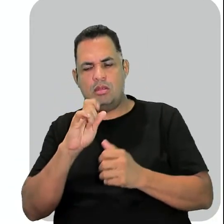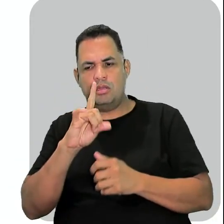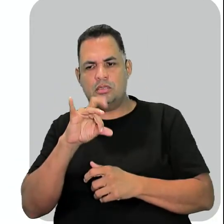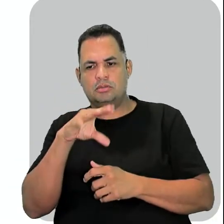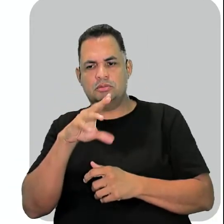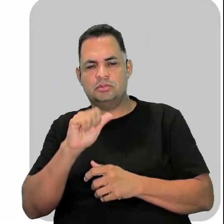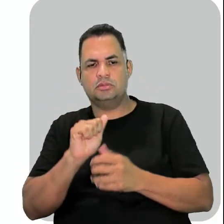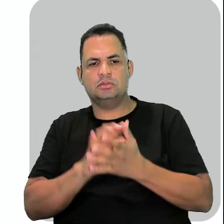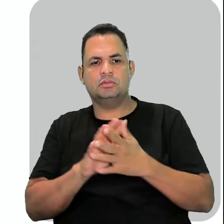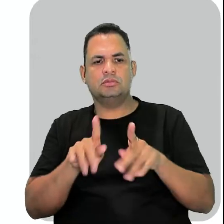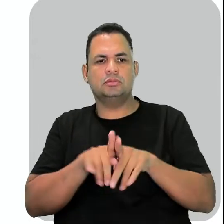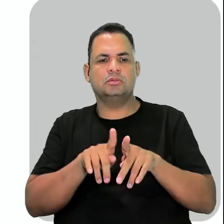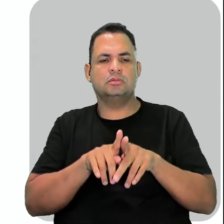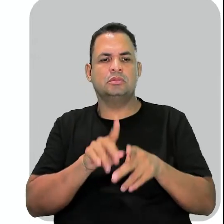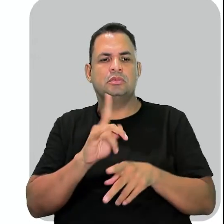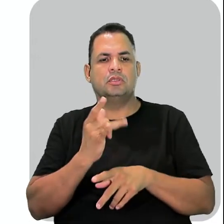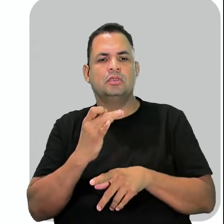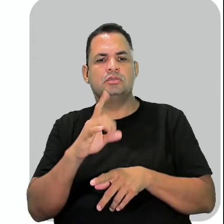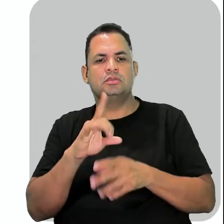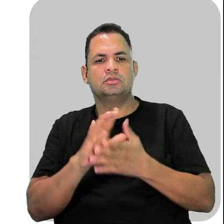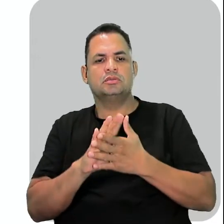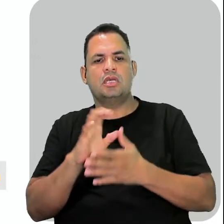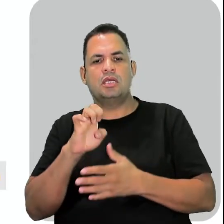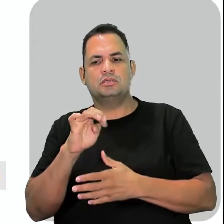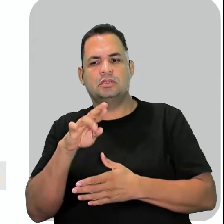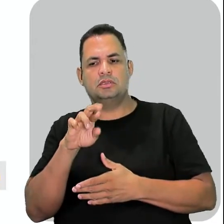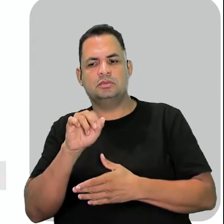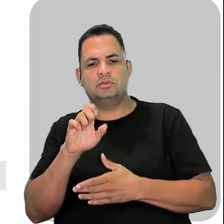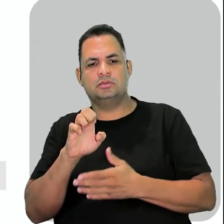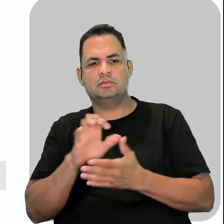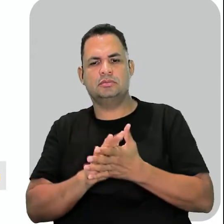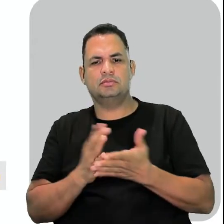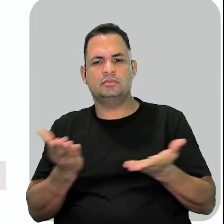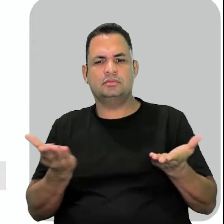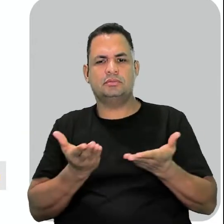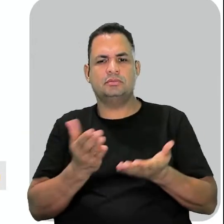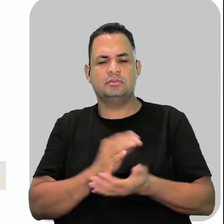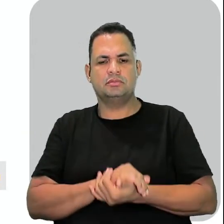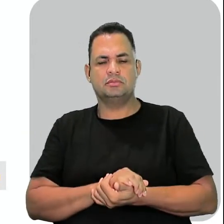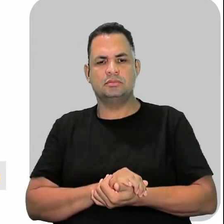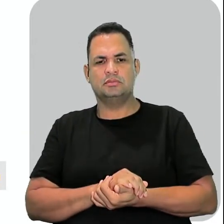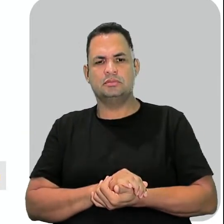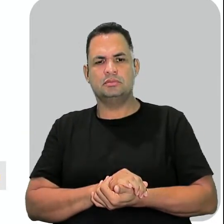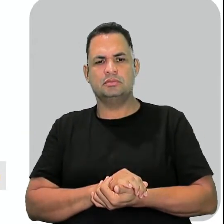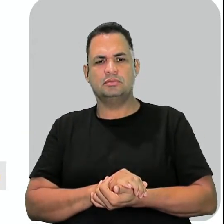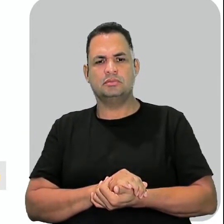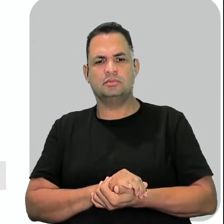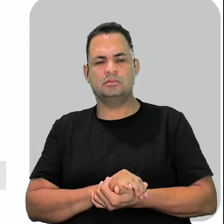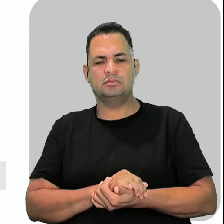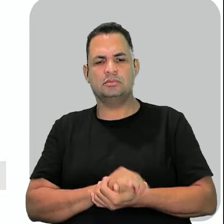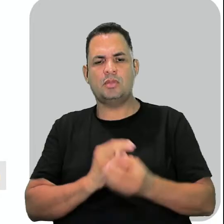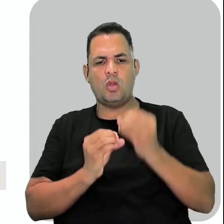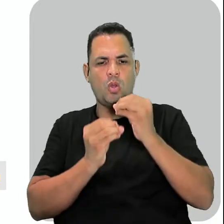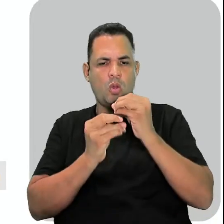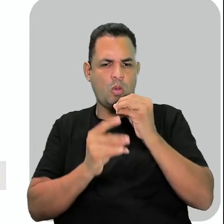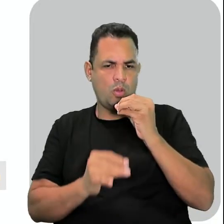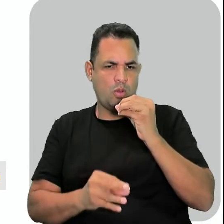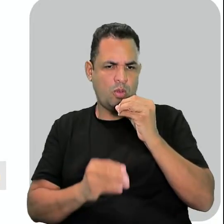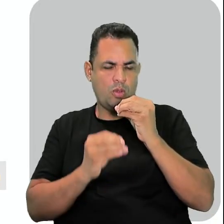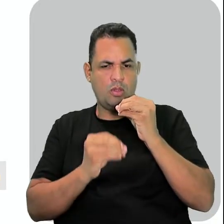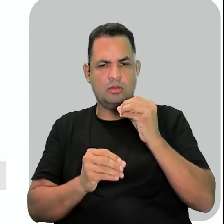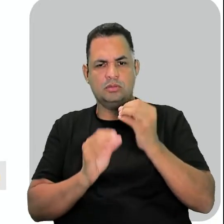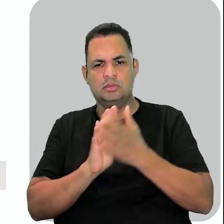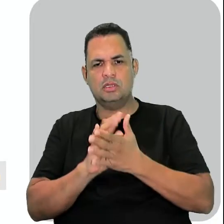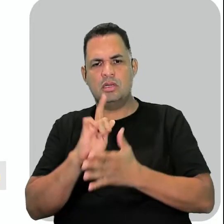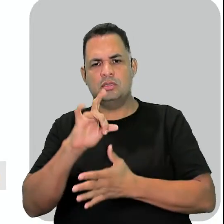alcenos e ela pode ocorrer pela hidrólise dos ésteres. Aqui é a oxidação de